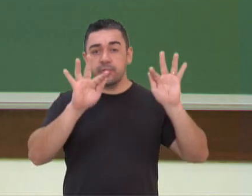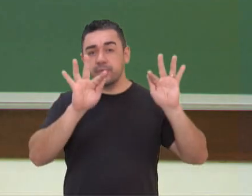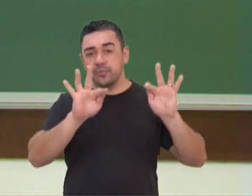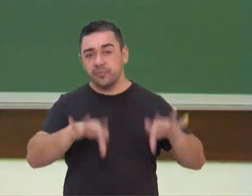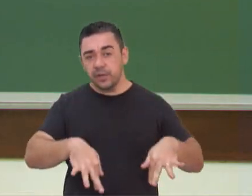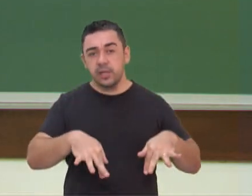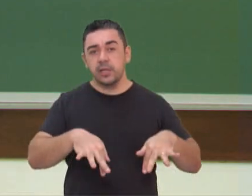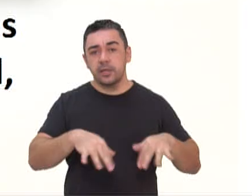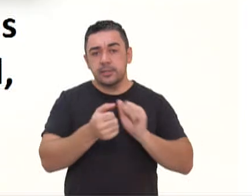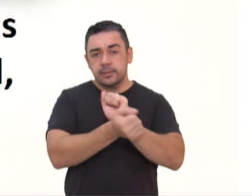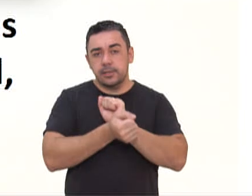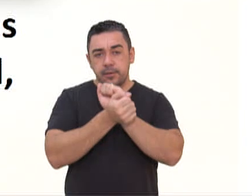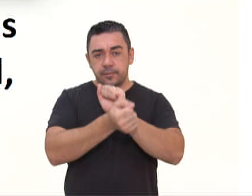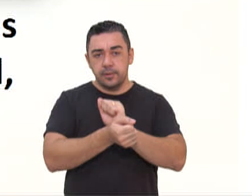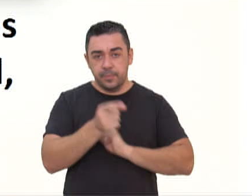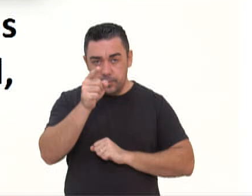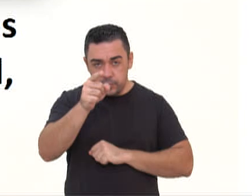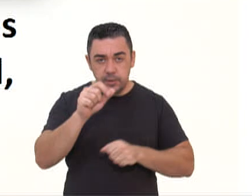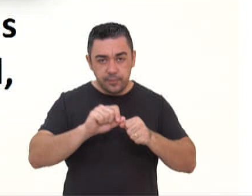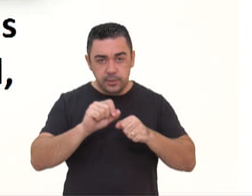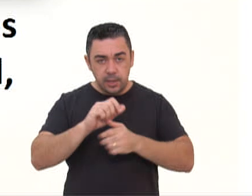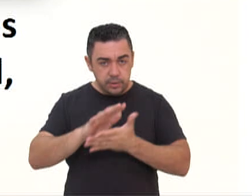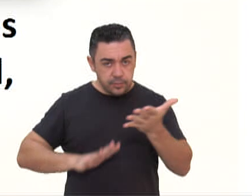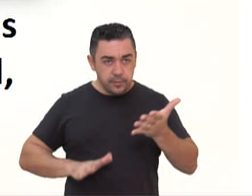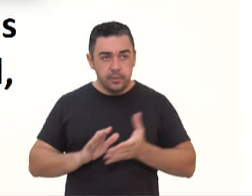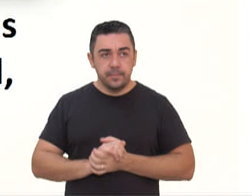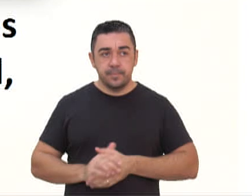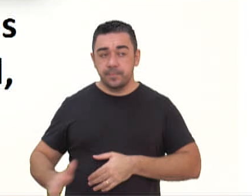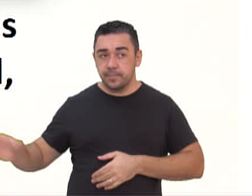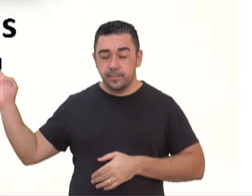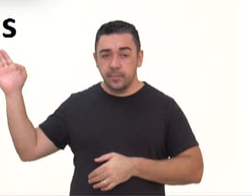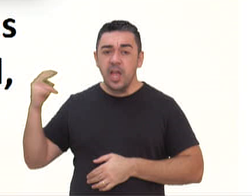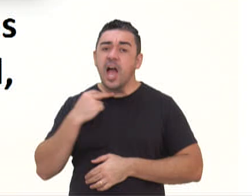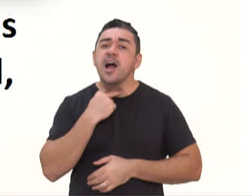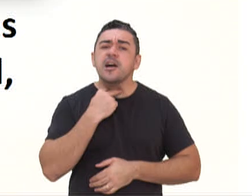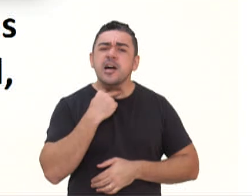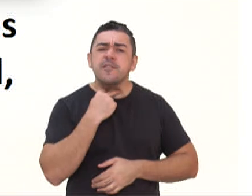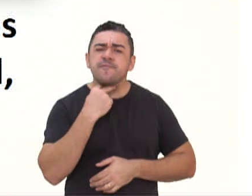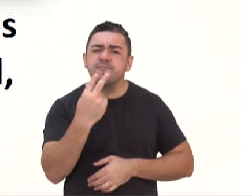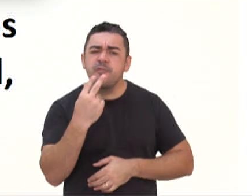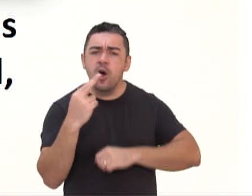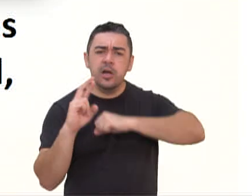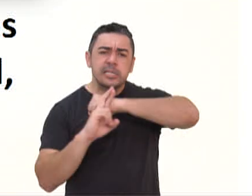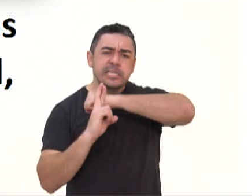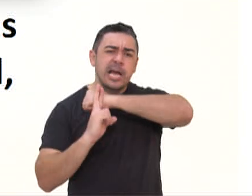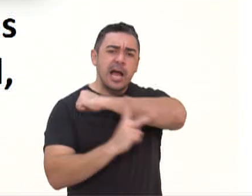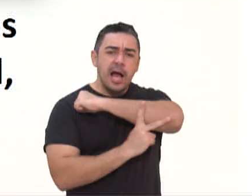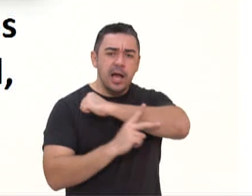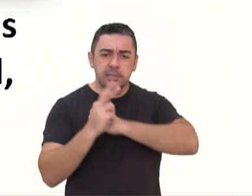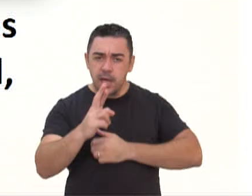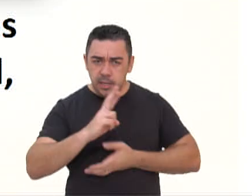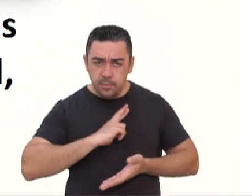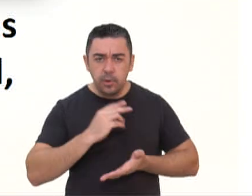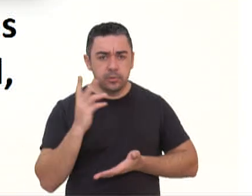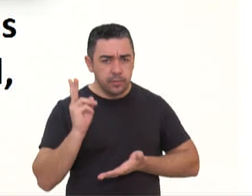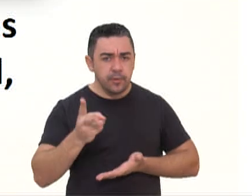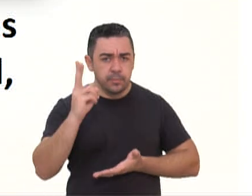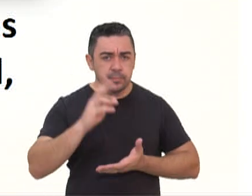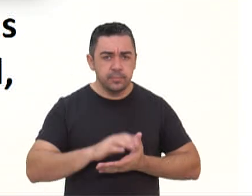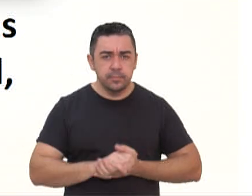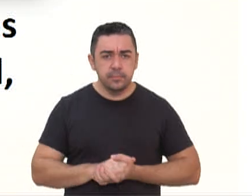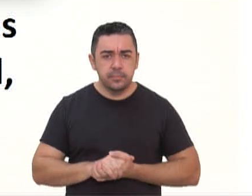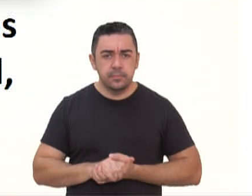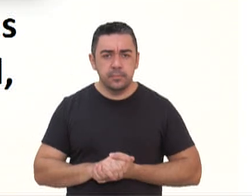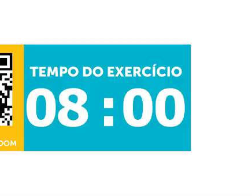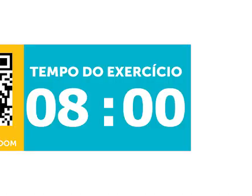escravidão. Uma tarefa para você envolvendo o jornal A Voz da Raça. Responde aí para a gente continuar conversando.